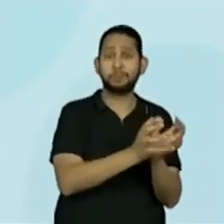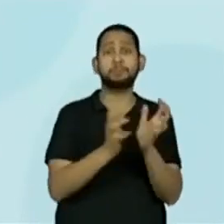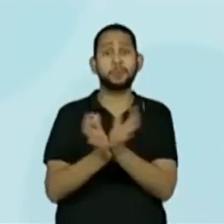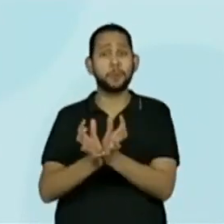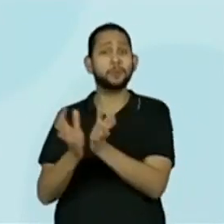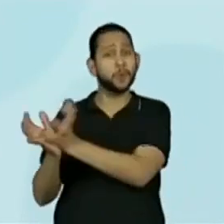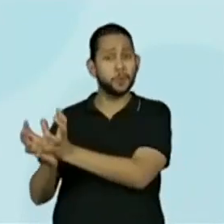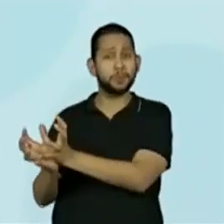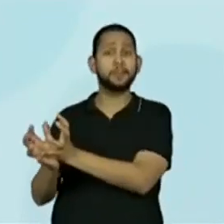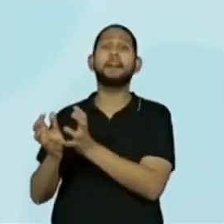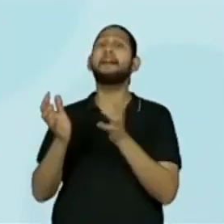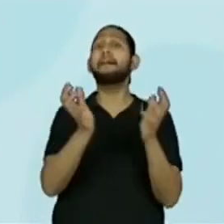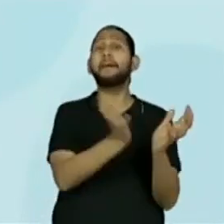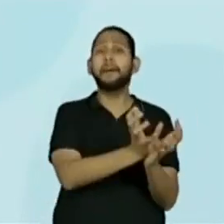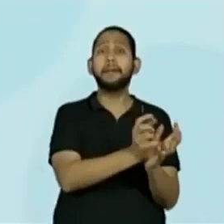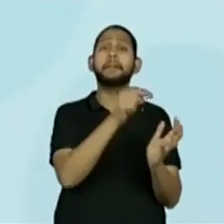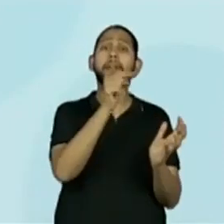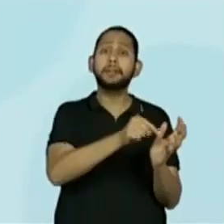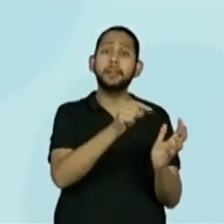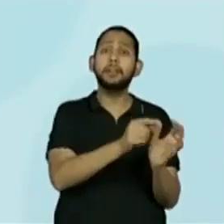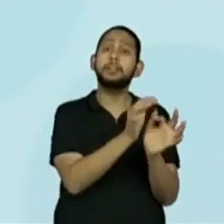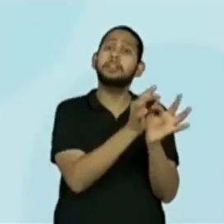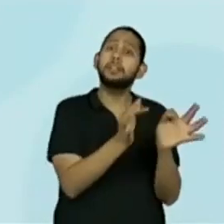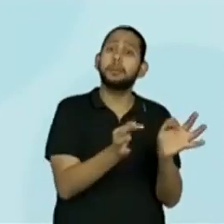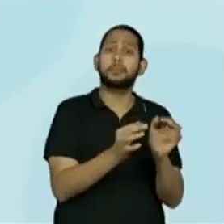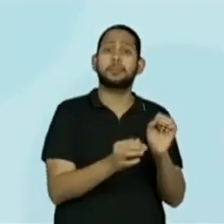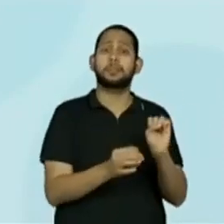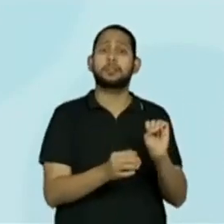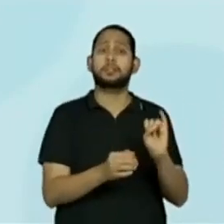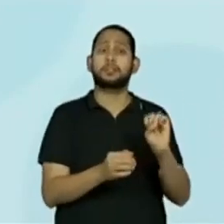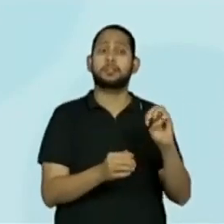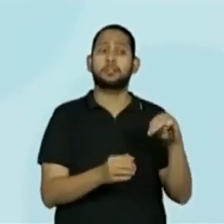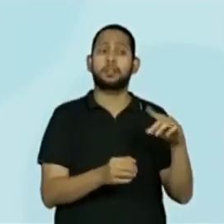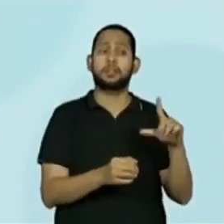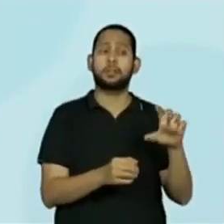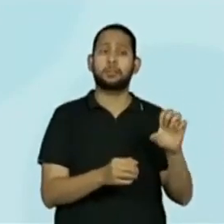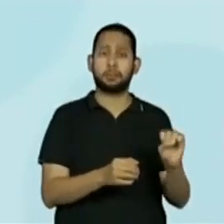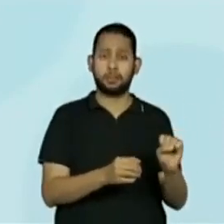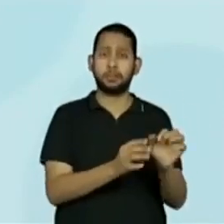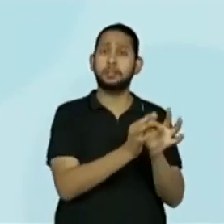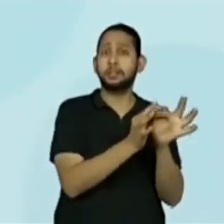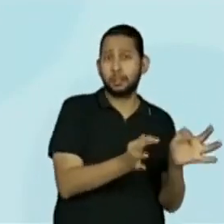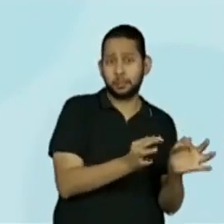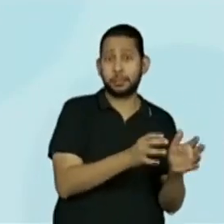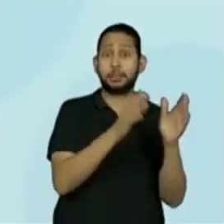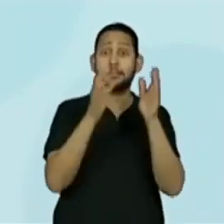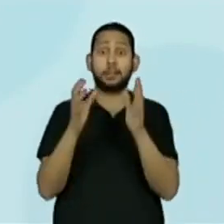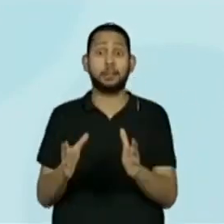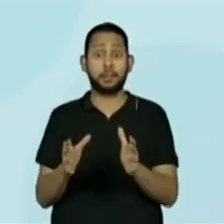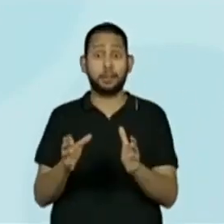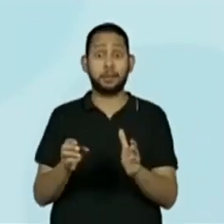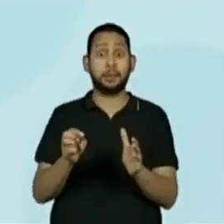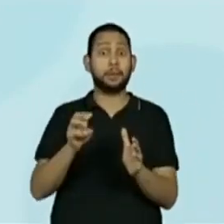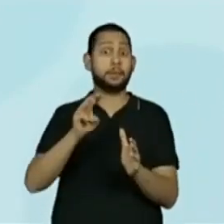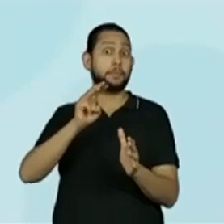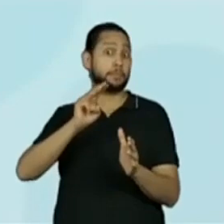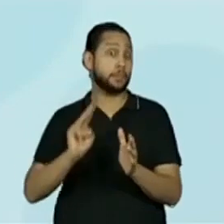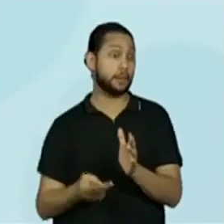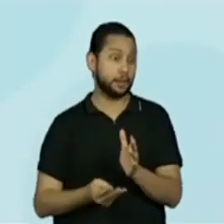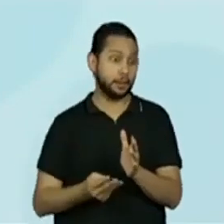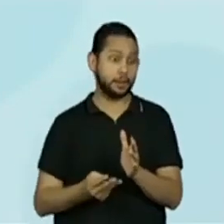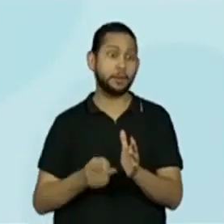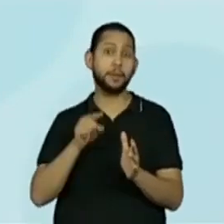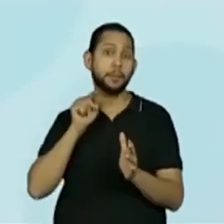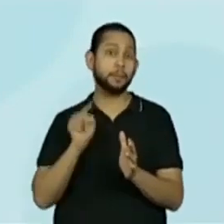exemplo, aqui, classe das unidades simples. Depois, classe dos milhares, aonde eu leio